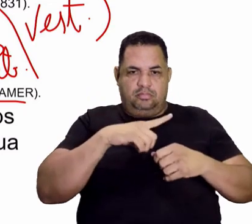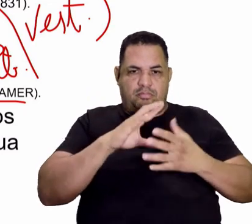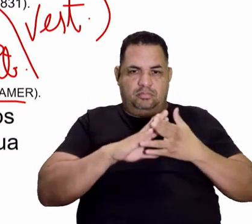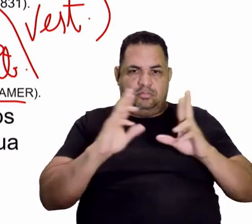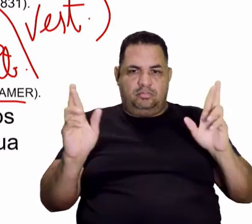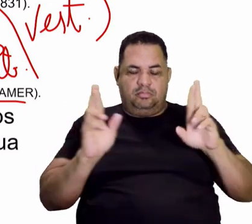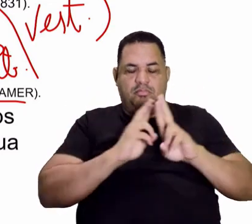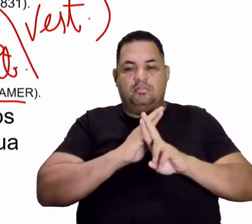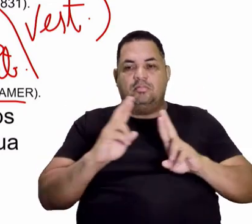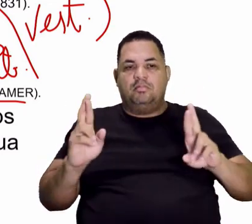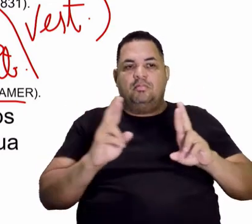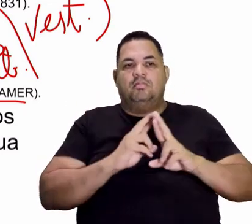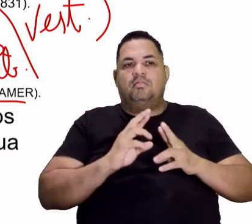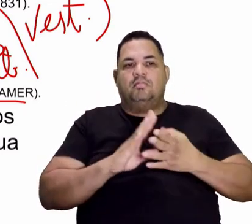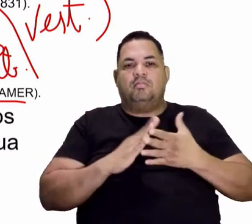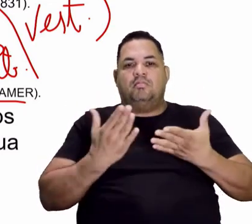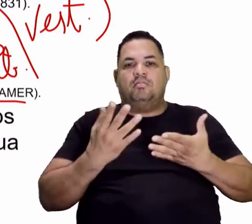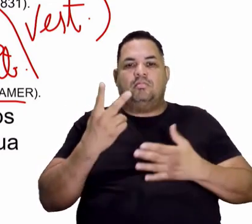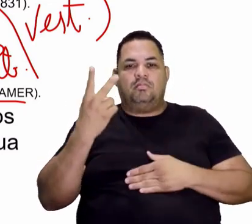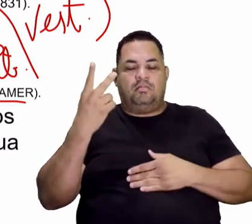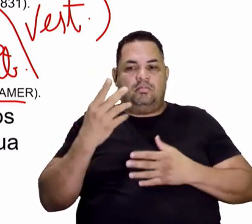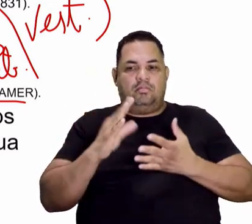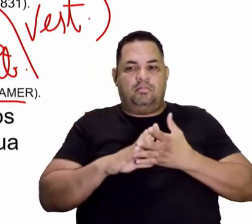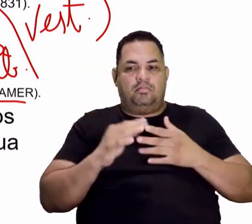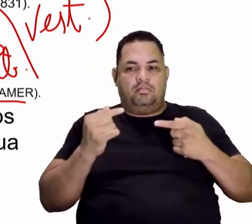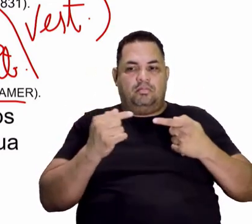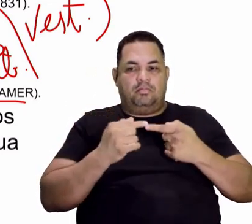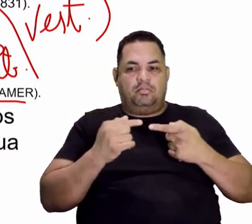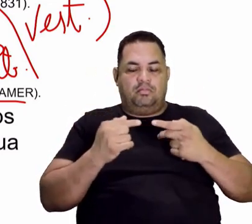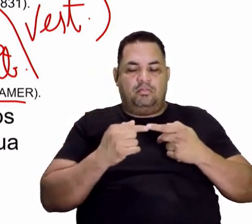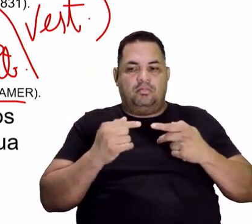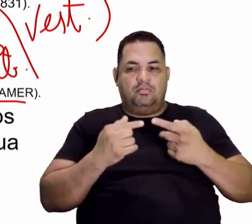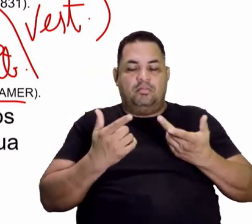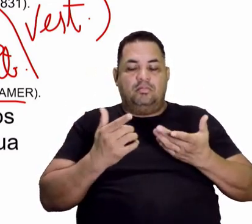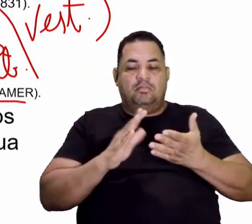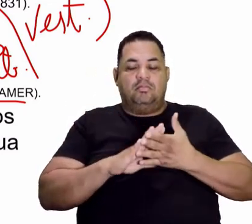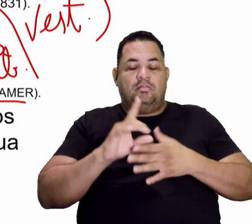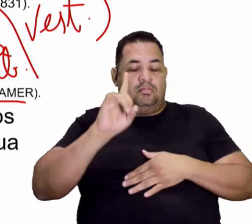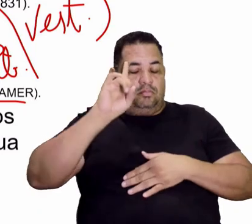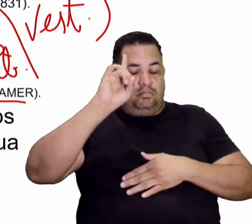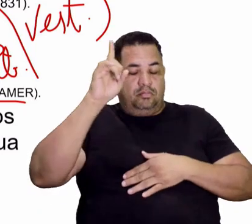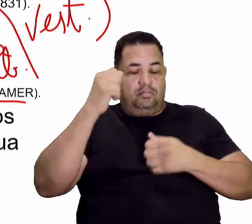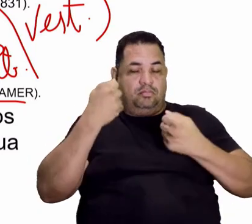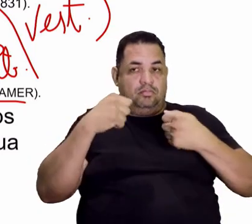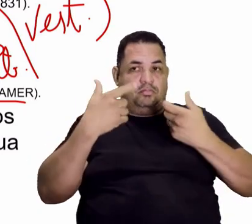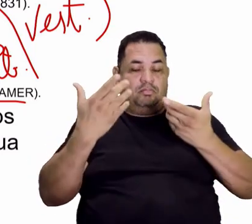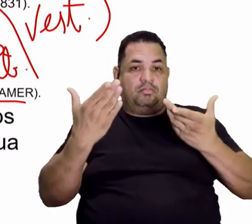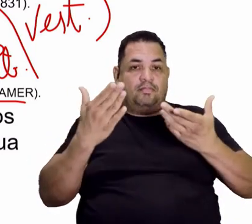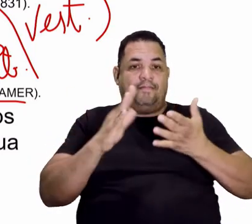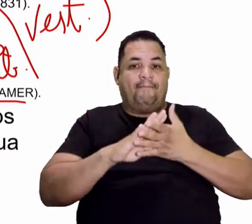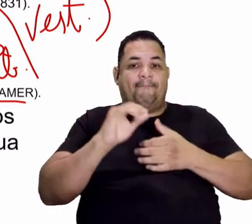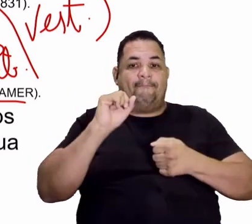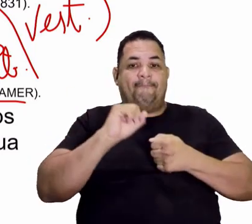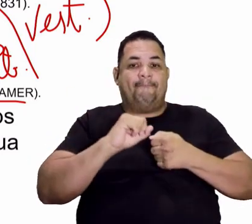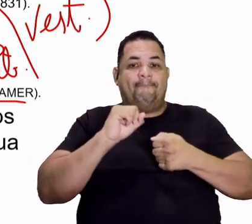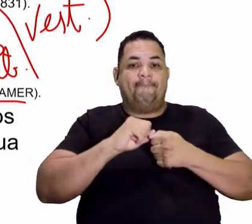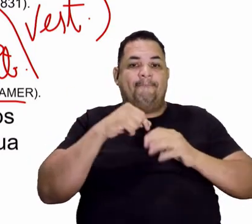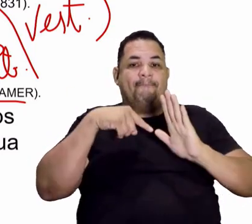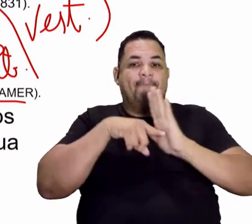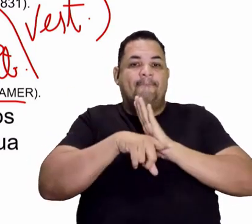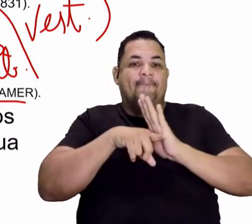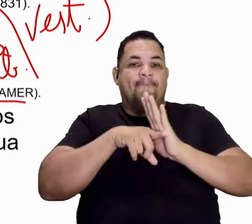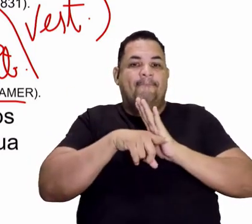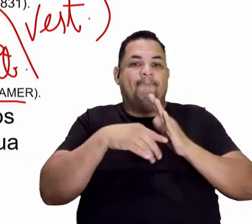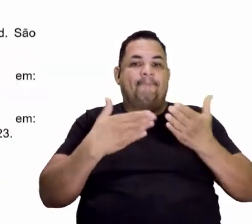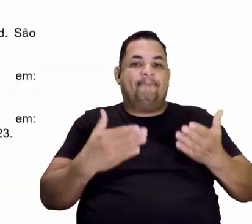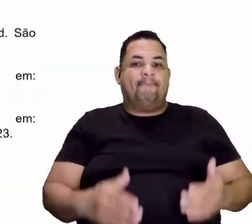uma relação em comum, né? Trouxe aí as ideias desses pensadores para que vocês possam fazer essa análise,